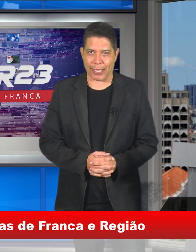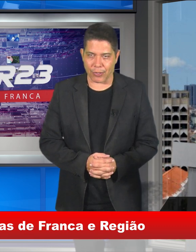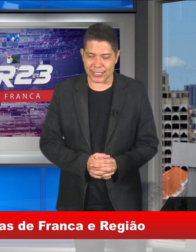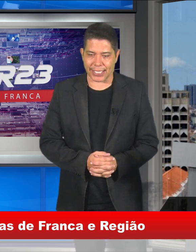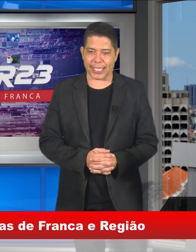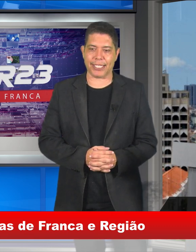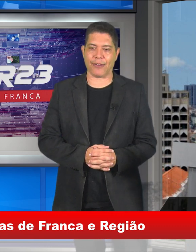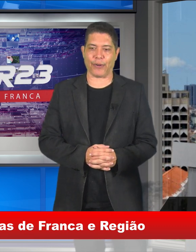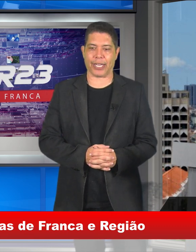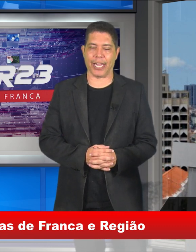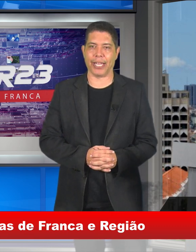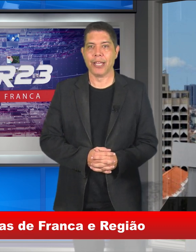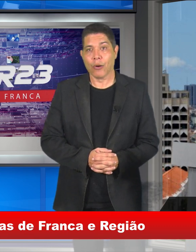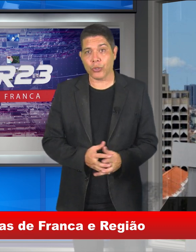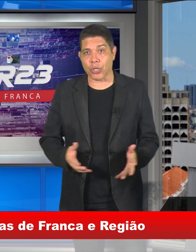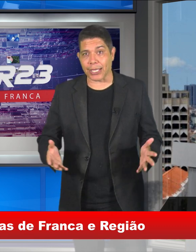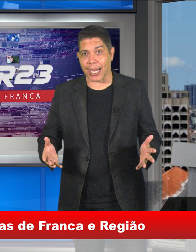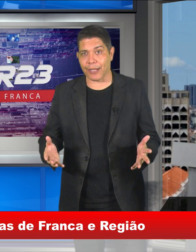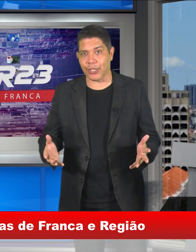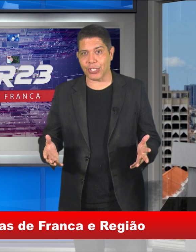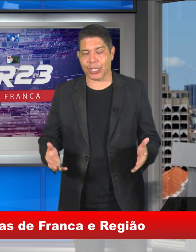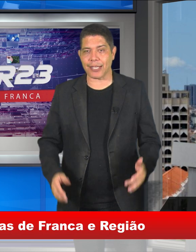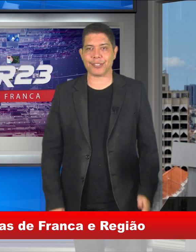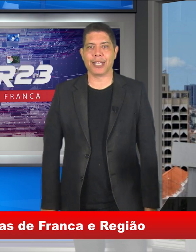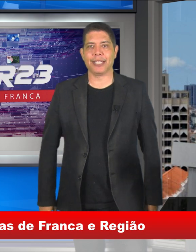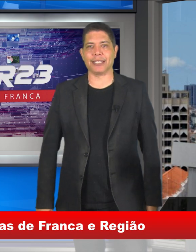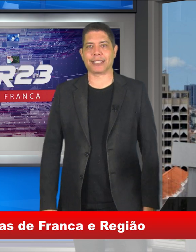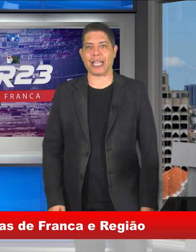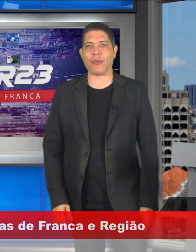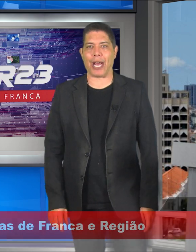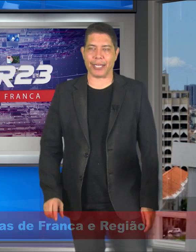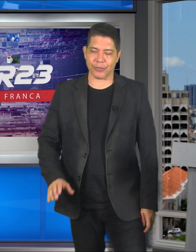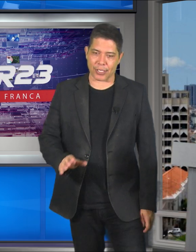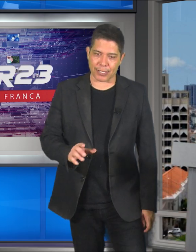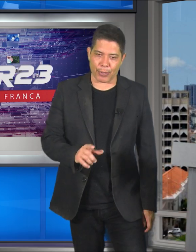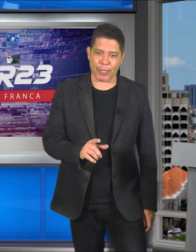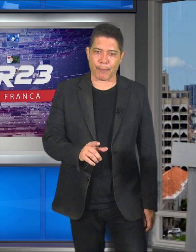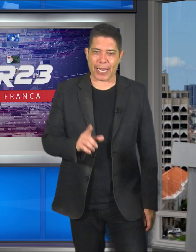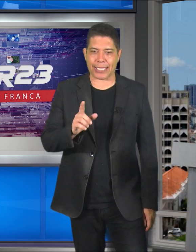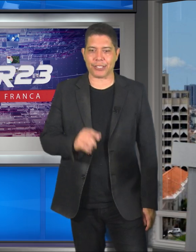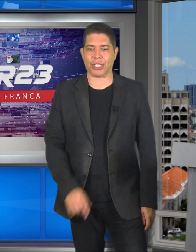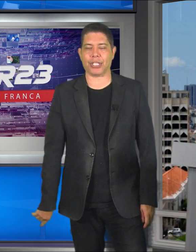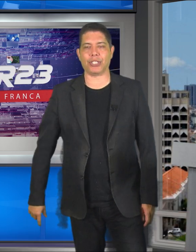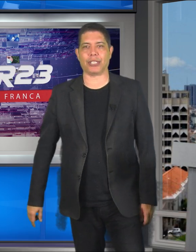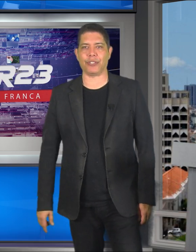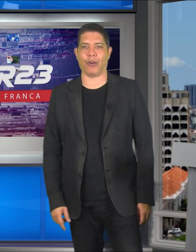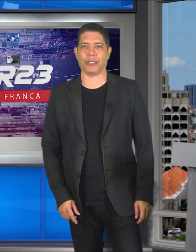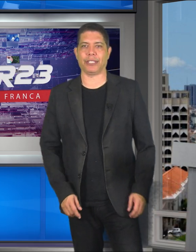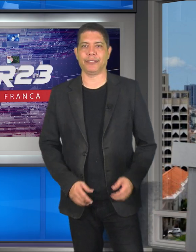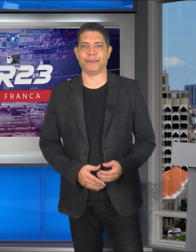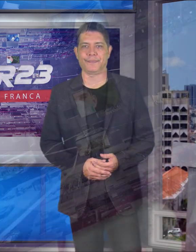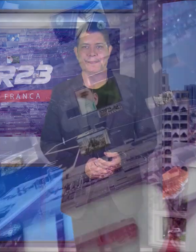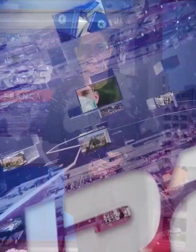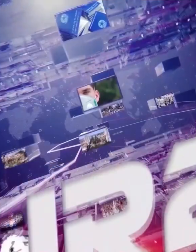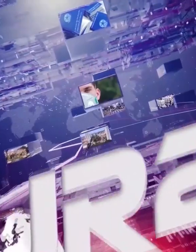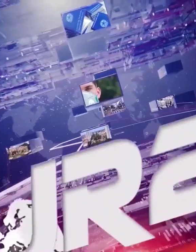positiva para a nossa querida Francana. O JR23 está no ar. Nossa primeira parada e já já a gente está de